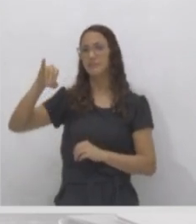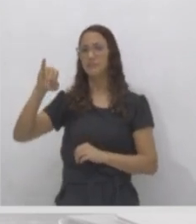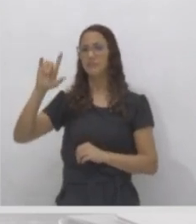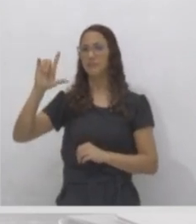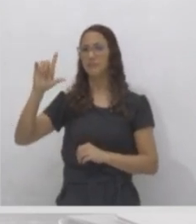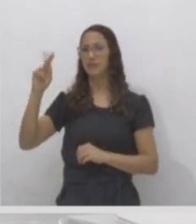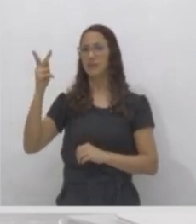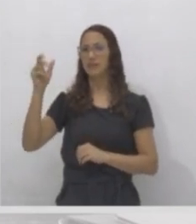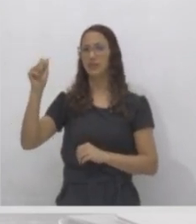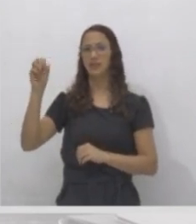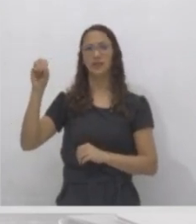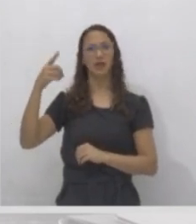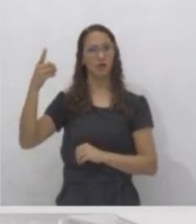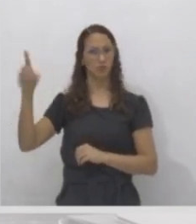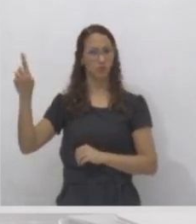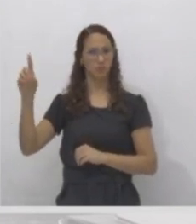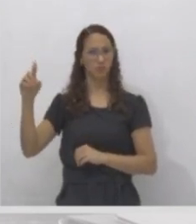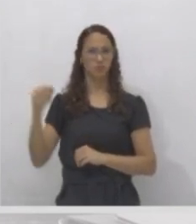escrever uma